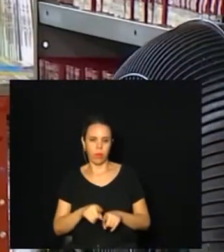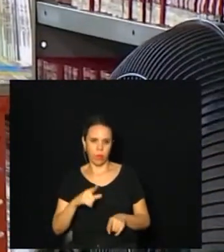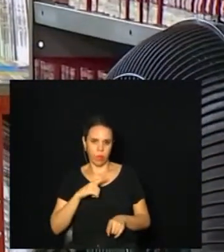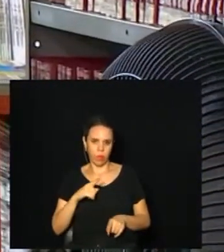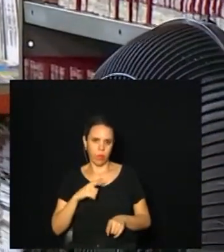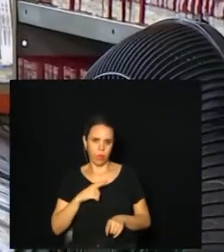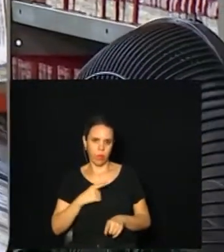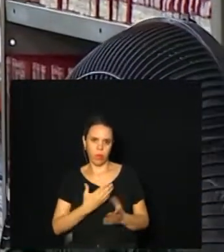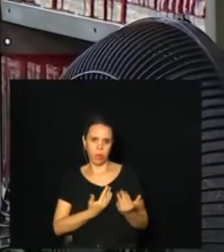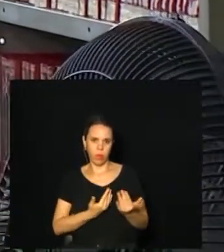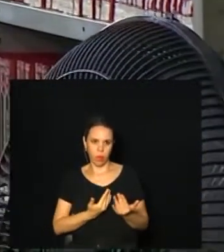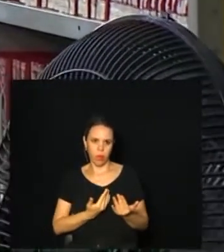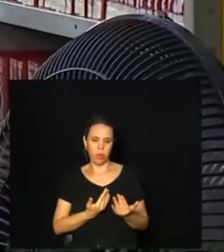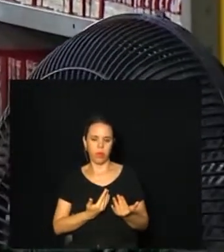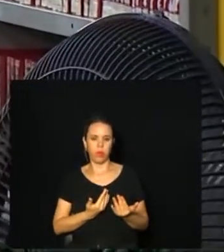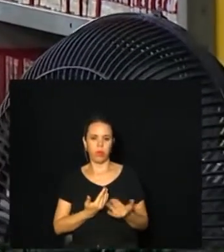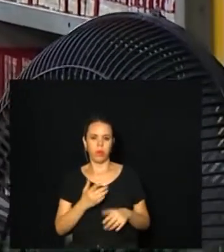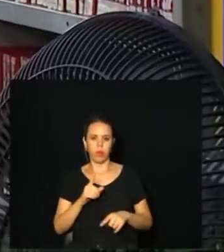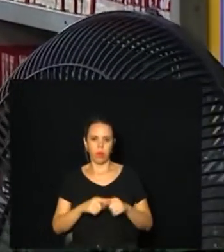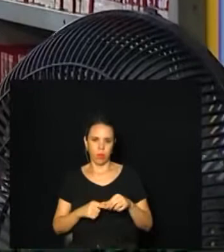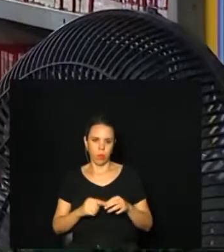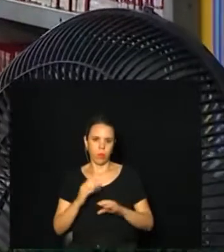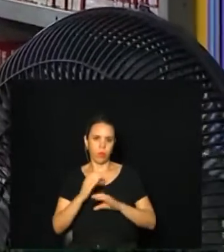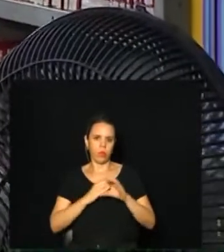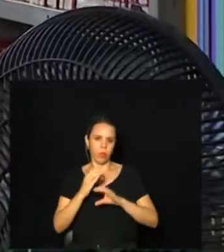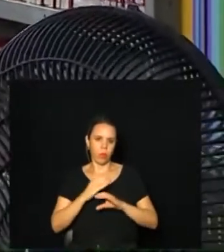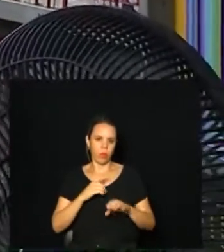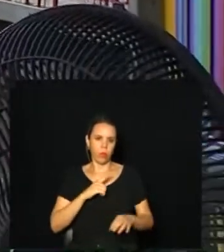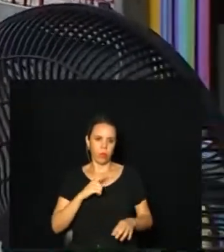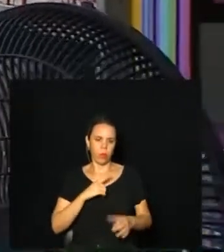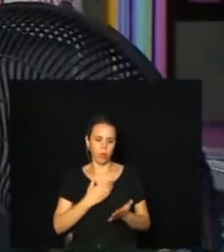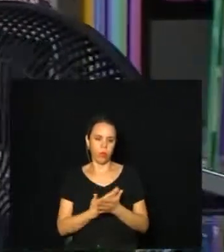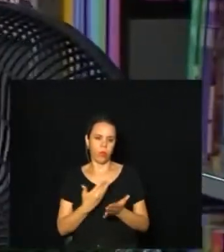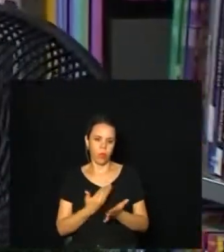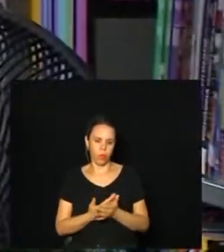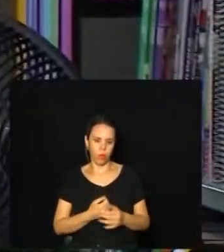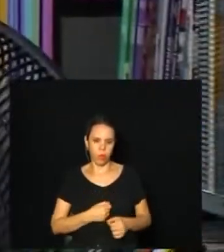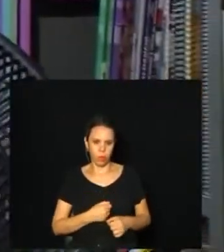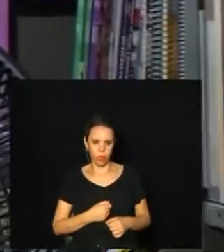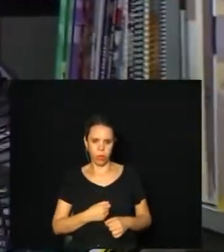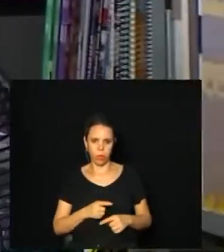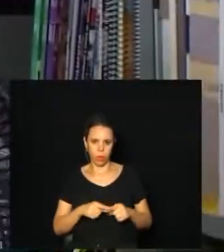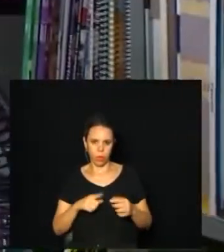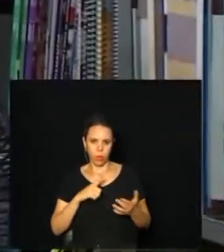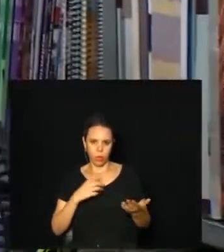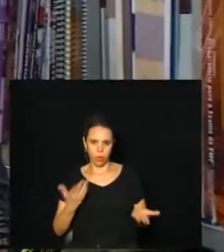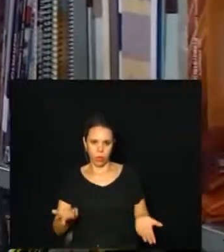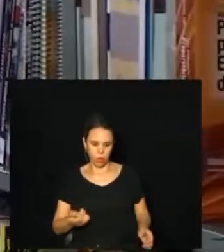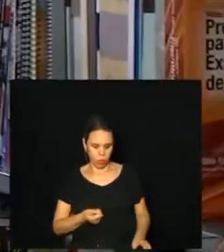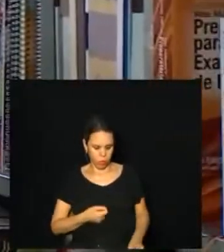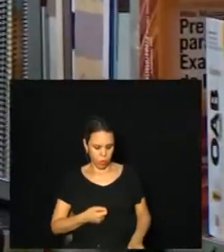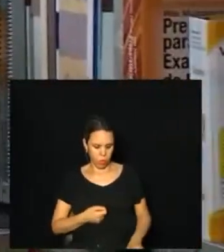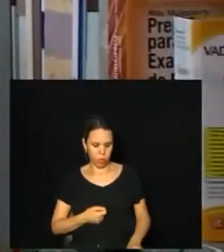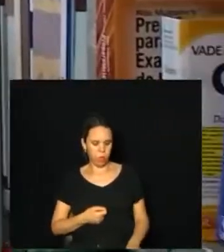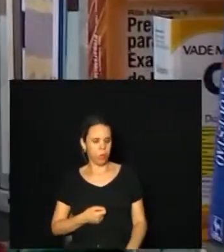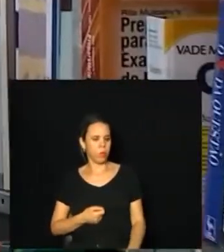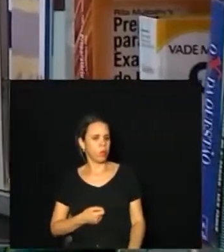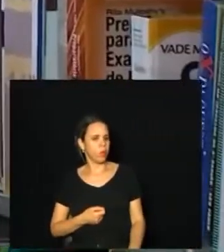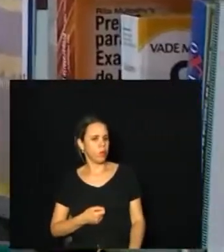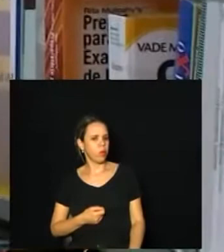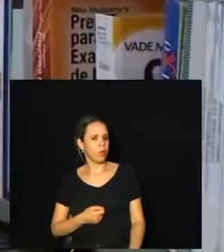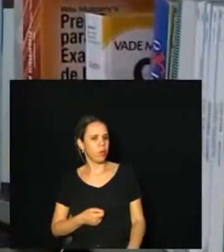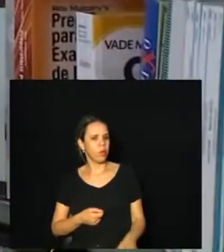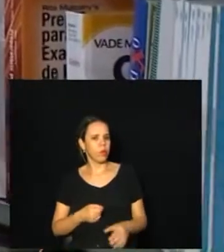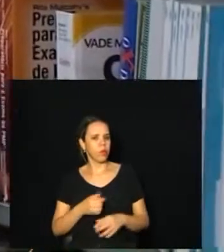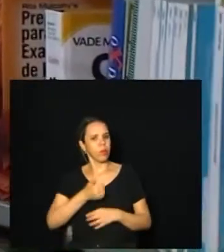obras juvenis, também materiais para concursos. Você está estudando para um concurso, tem materiais de concurso aqui. Então, obras também para quem está